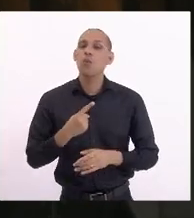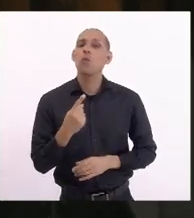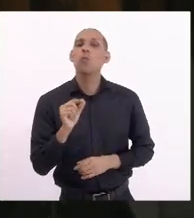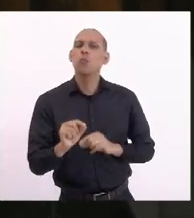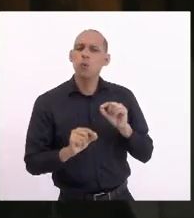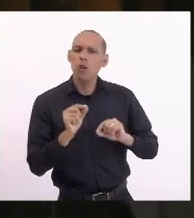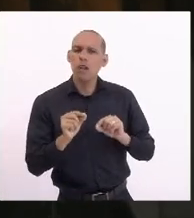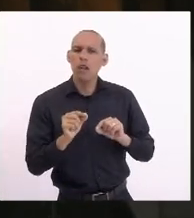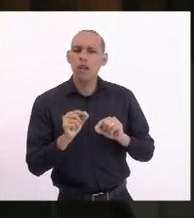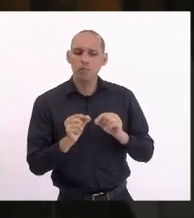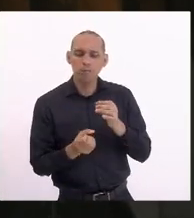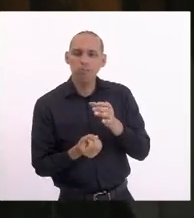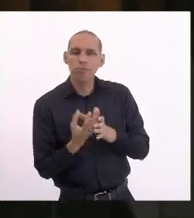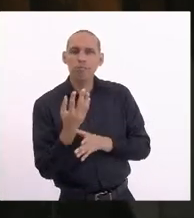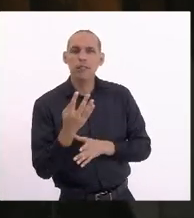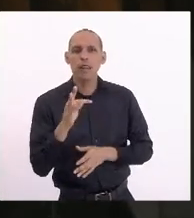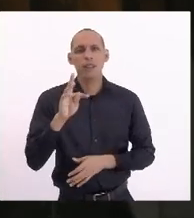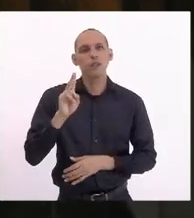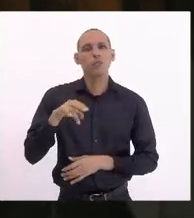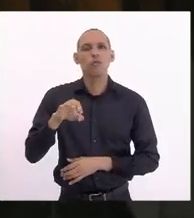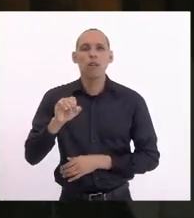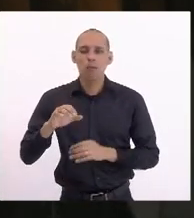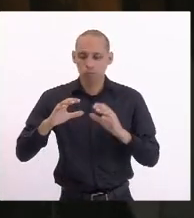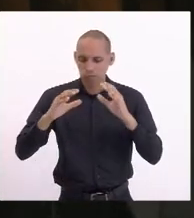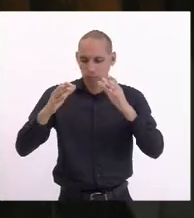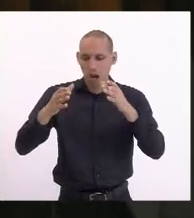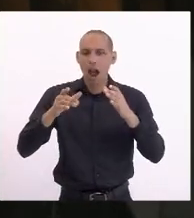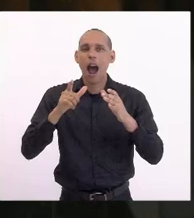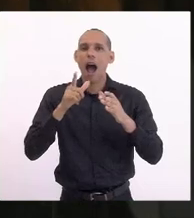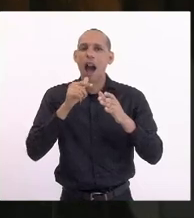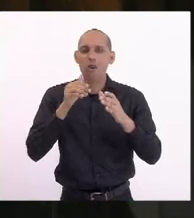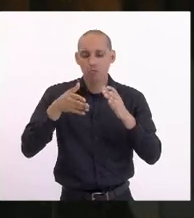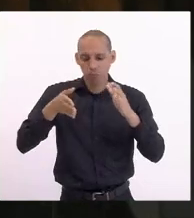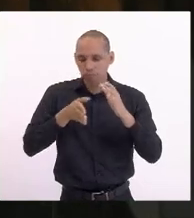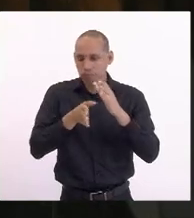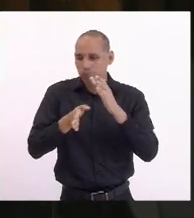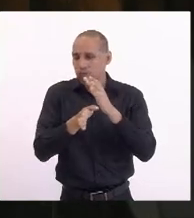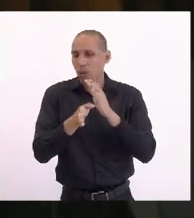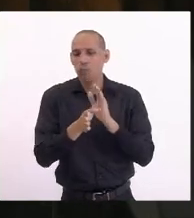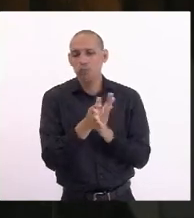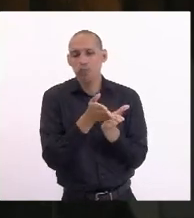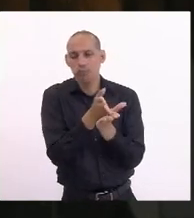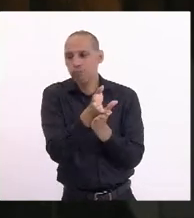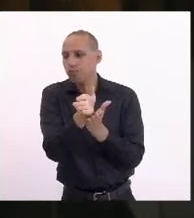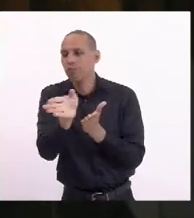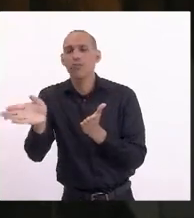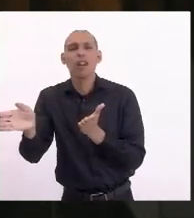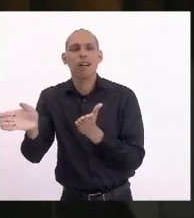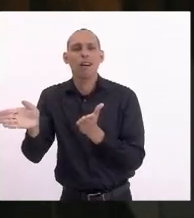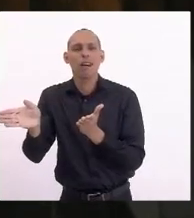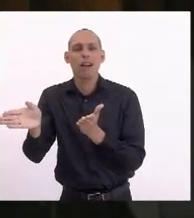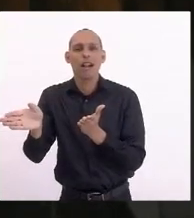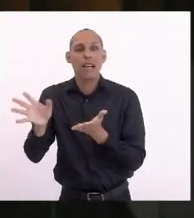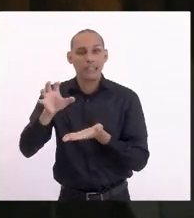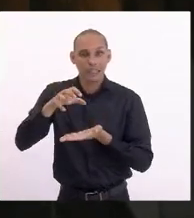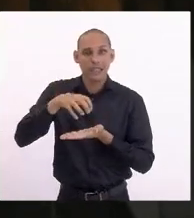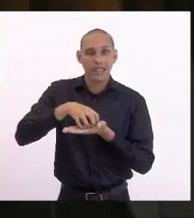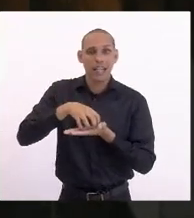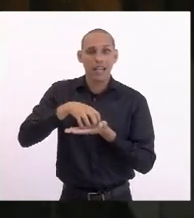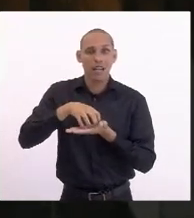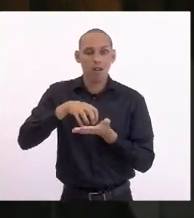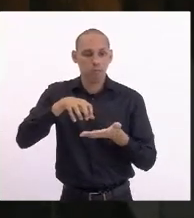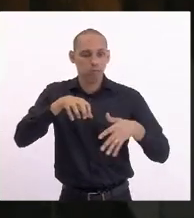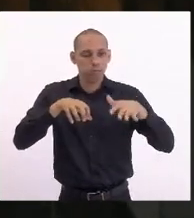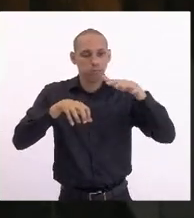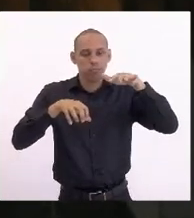extravasor para desviar o rio do centro de Petrópolis. Né? Pelo menos uma parte dele, quando o volume de água